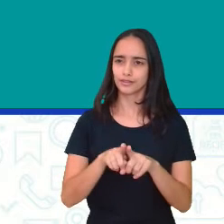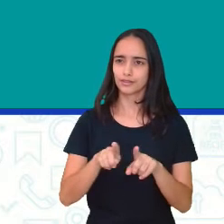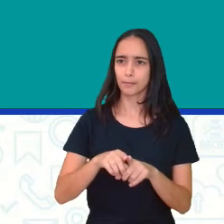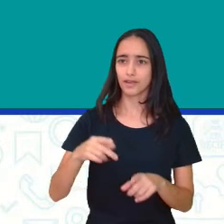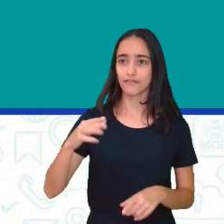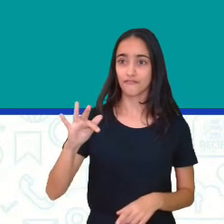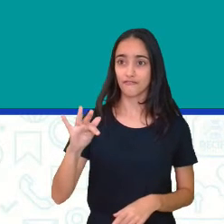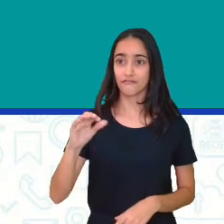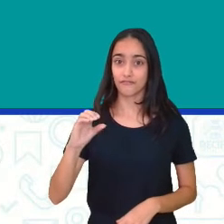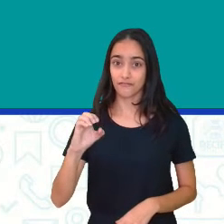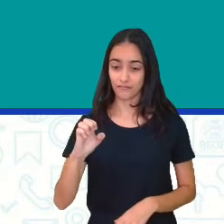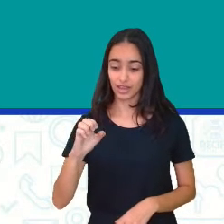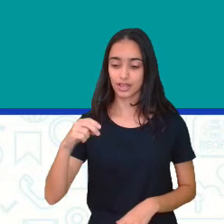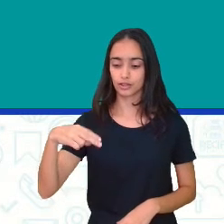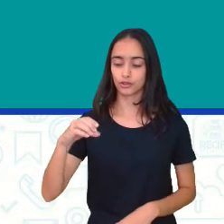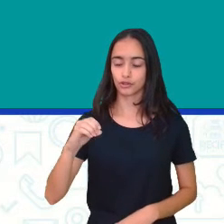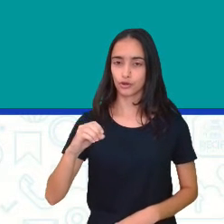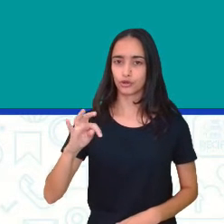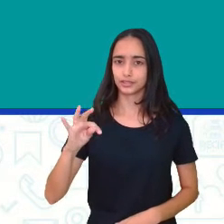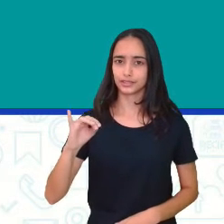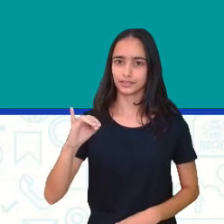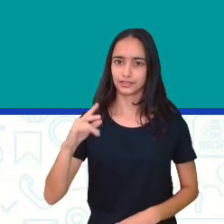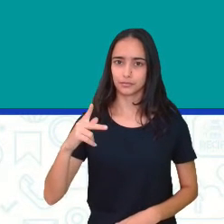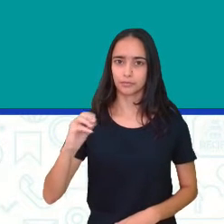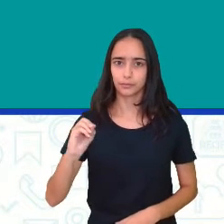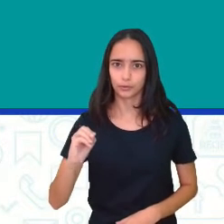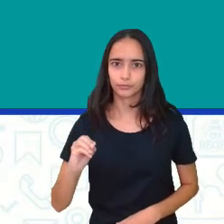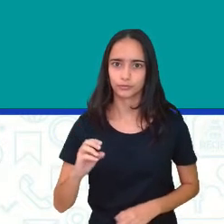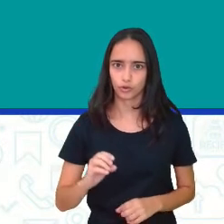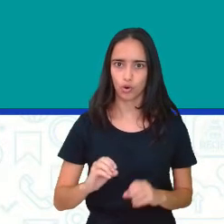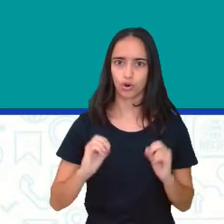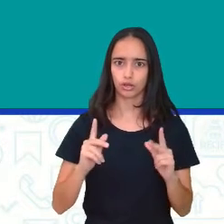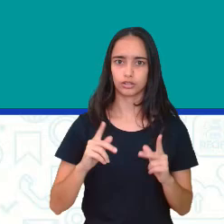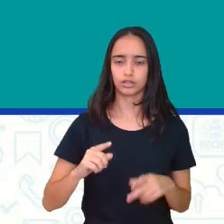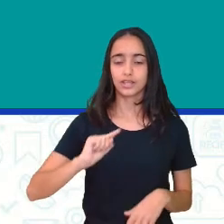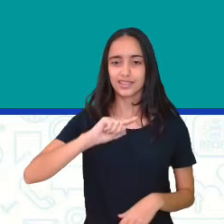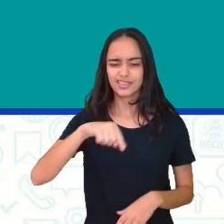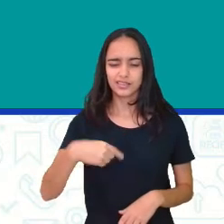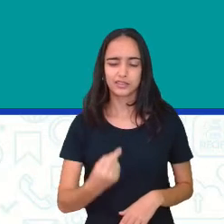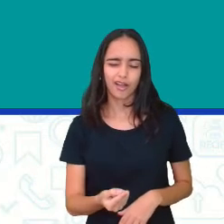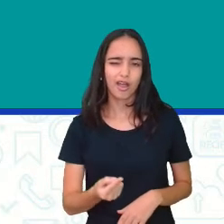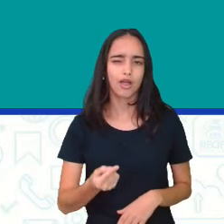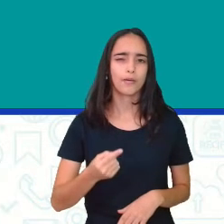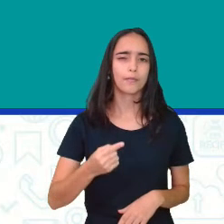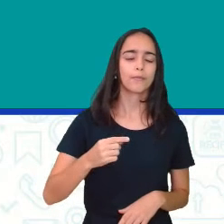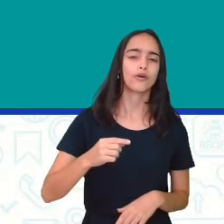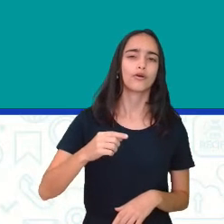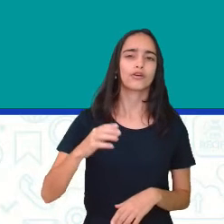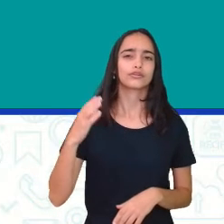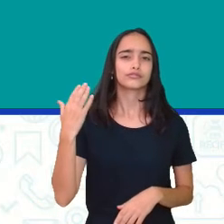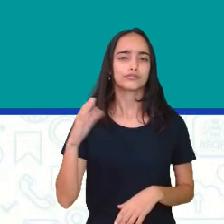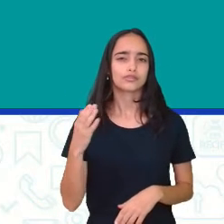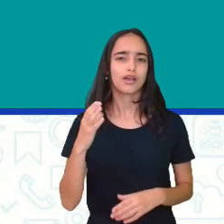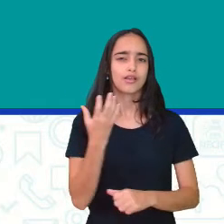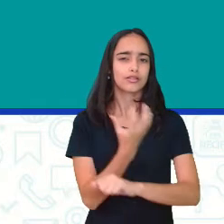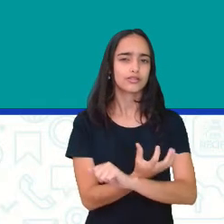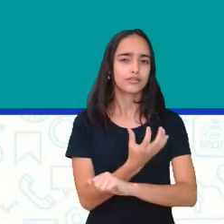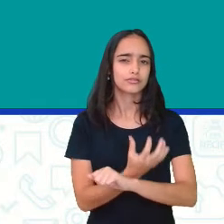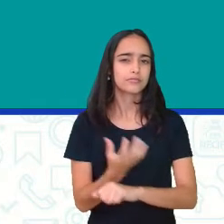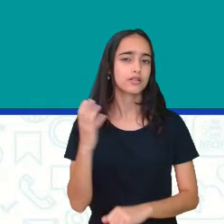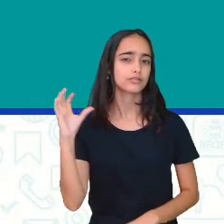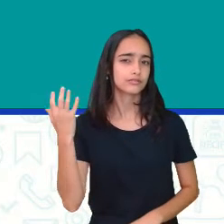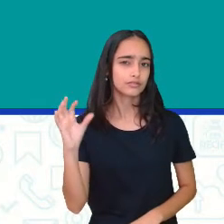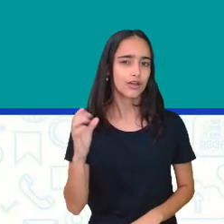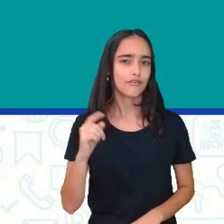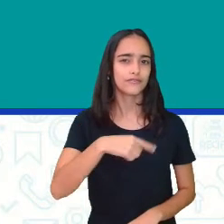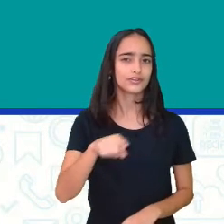se preocupem não, que mais pra frente, na disciplina de ciências, vocês vão estudar isso mais a fundo, né? Mas o genótipo, aí, de